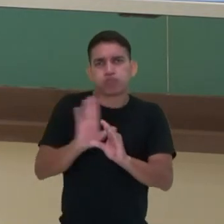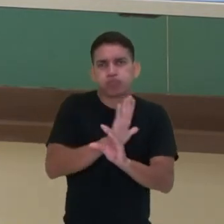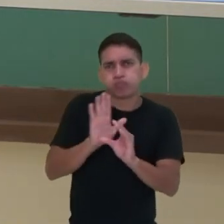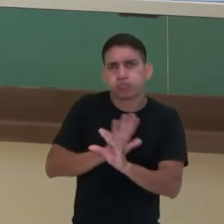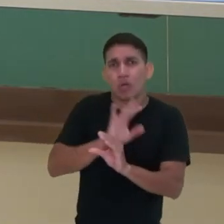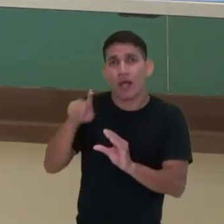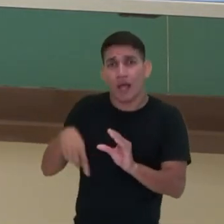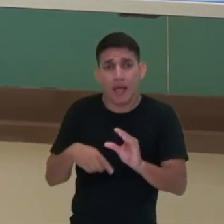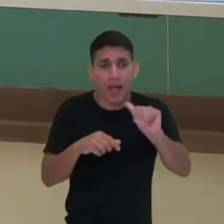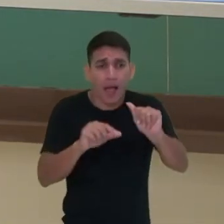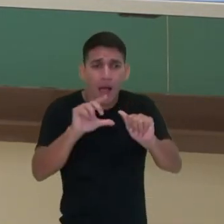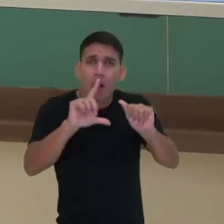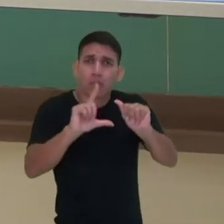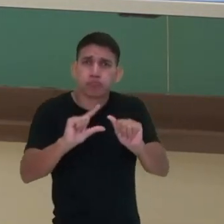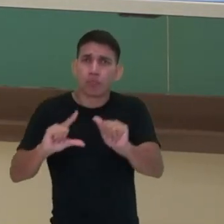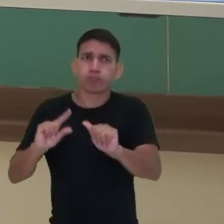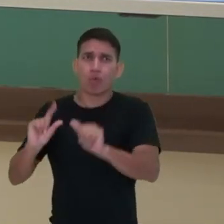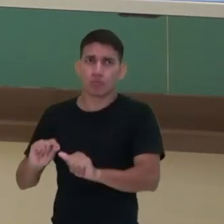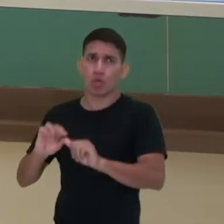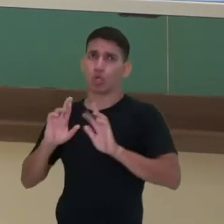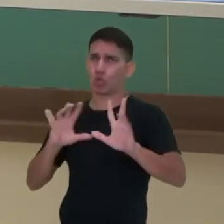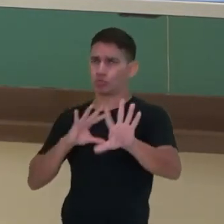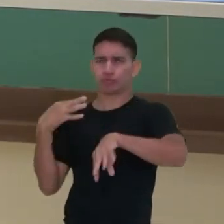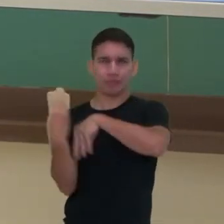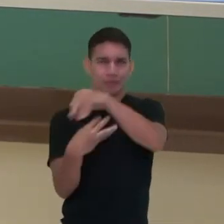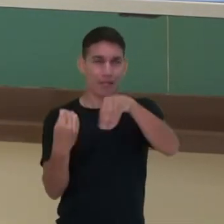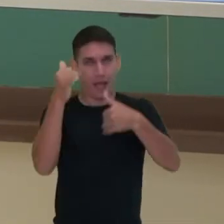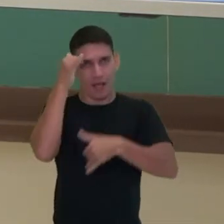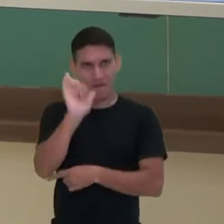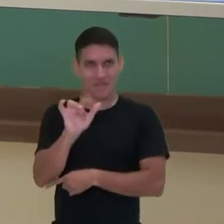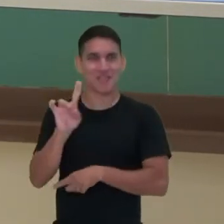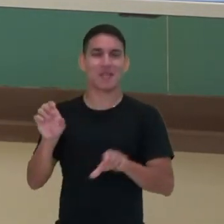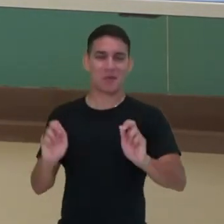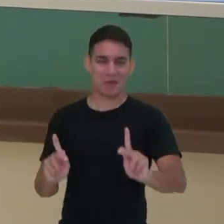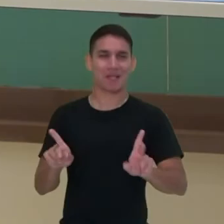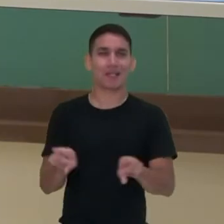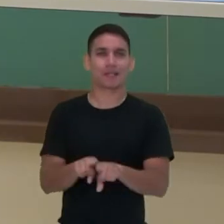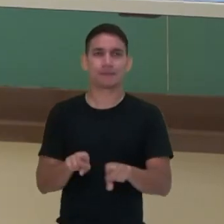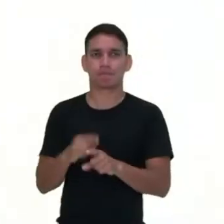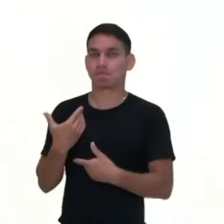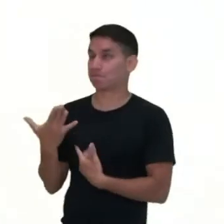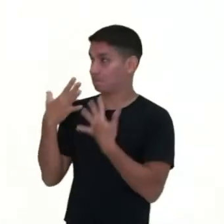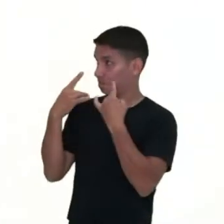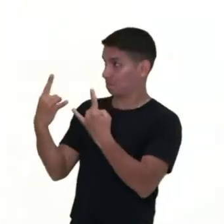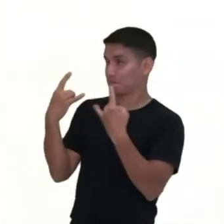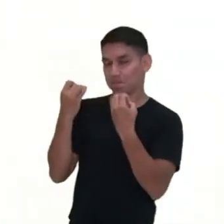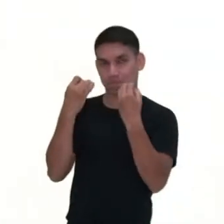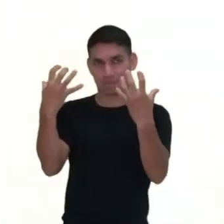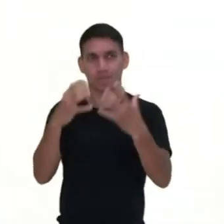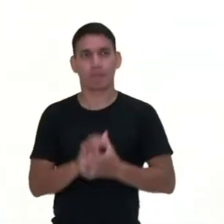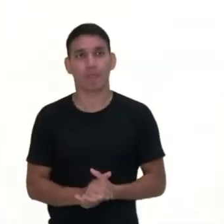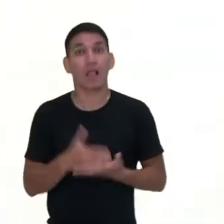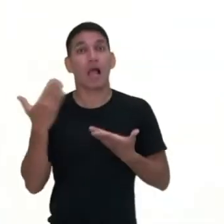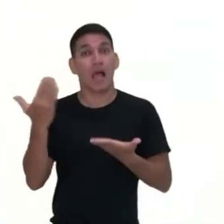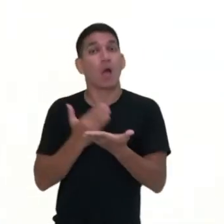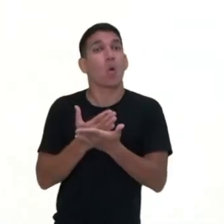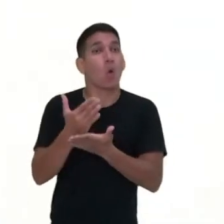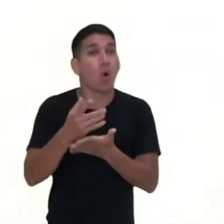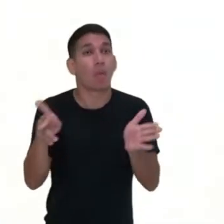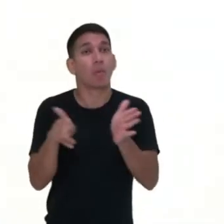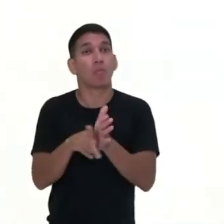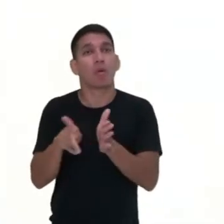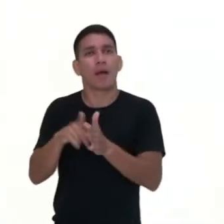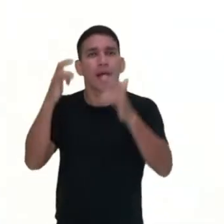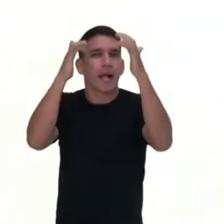eles são azinho, azinho. Eu coloquei em cores diferentes para não embaralhar, para ficar um pouquinho mais destacado alguma coisa ali, tá? E a partir dali a gente passa